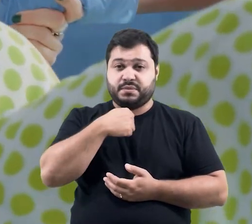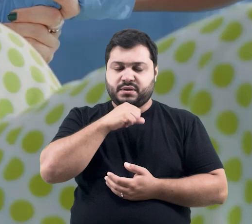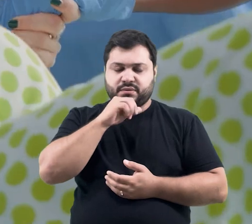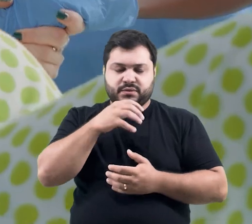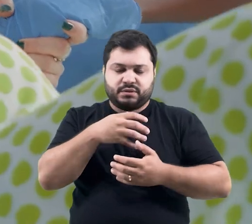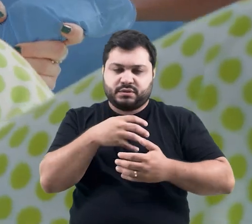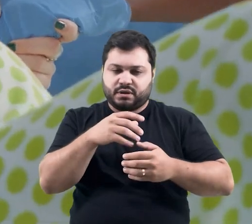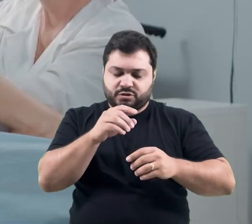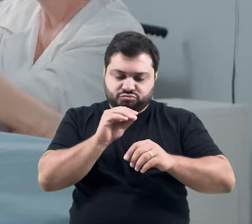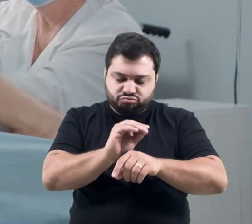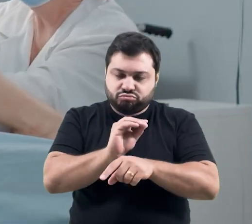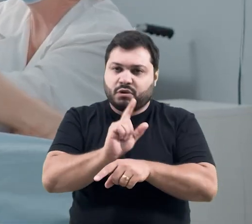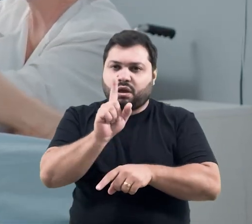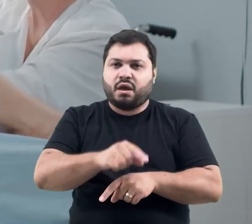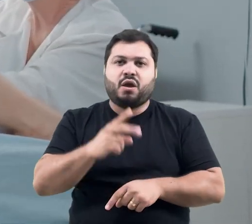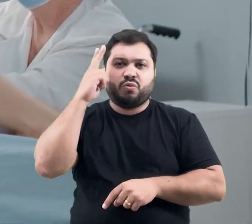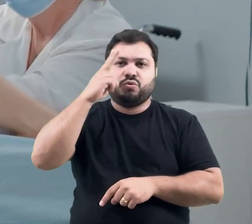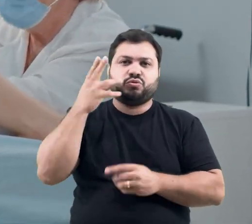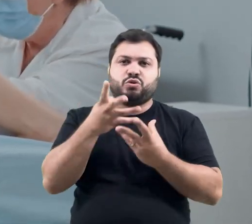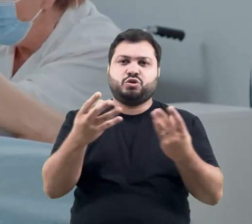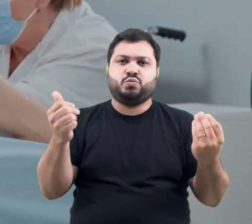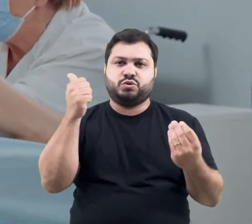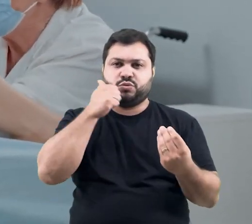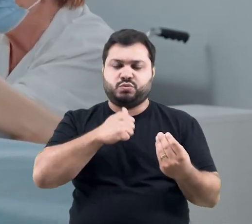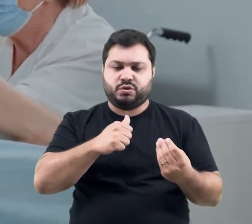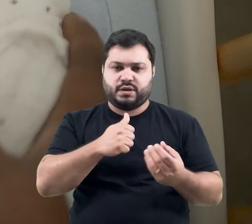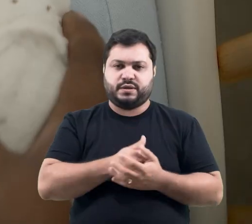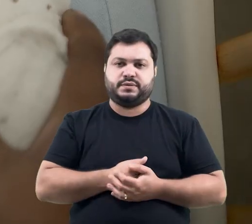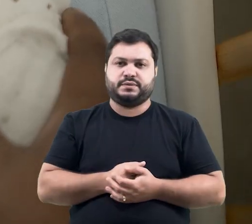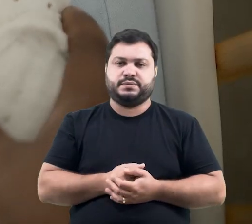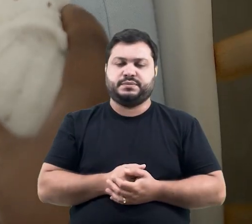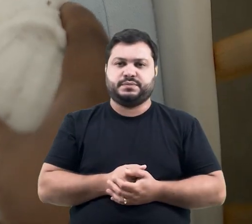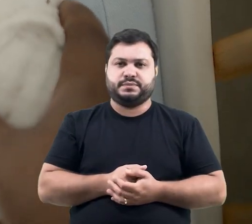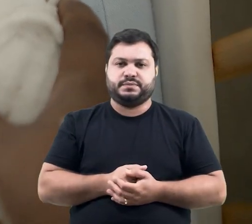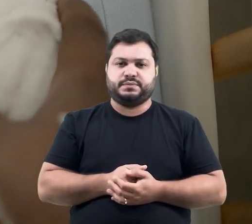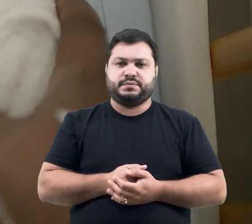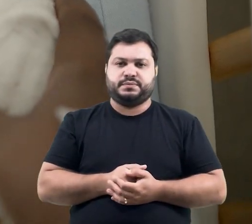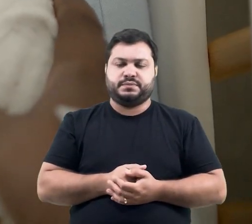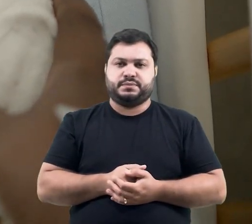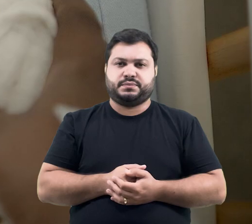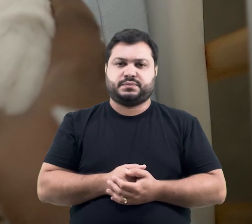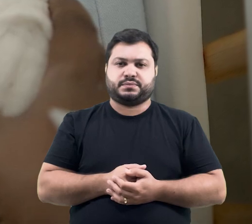A maternidade é, sem dúvida, o sonho de muitas mulheres.